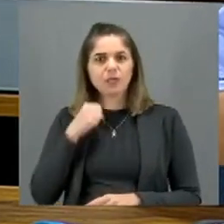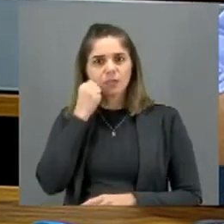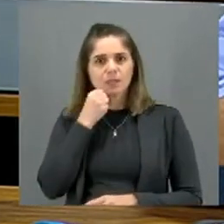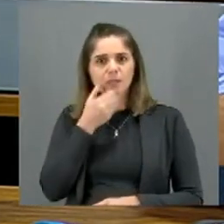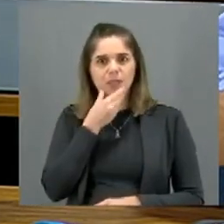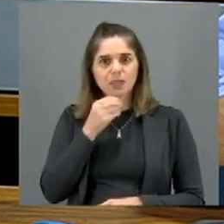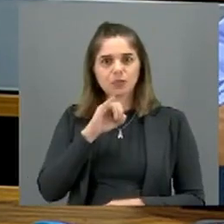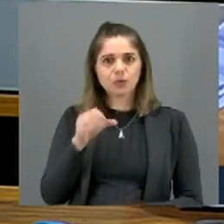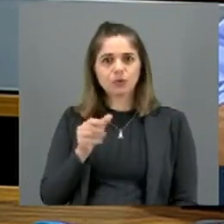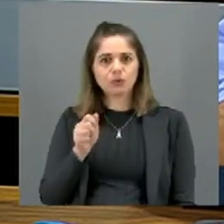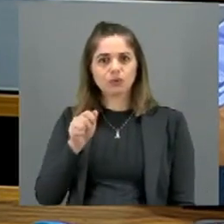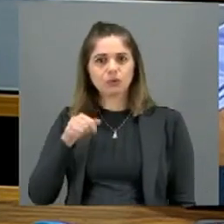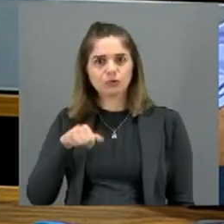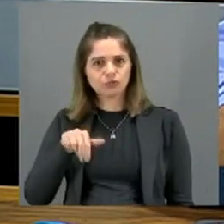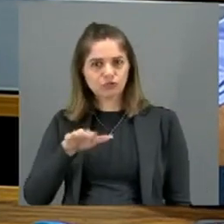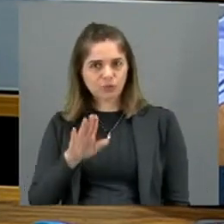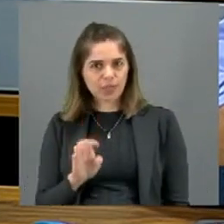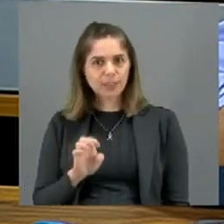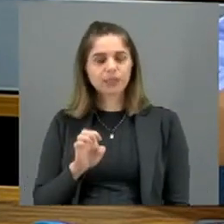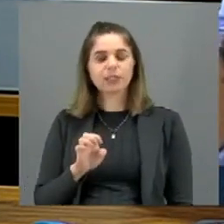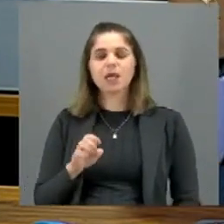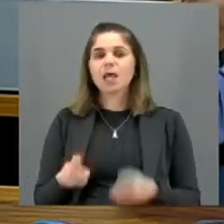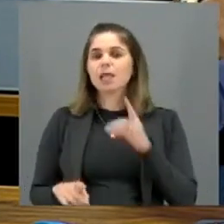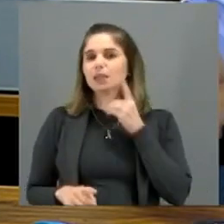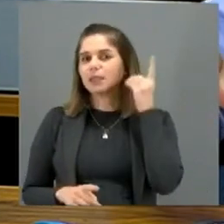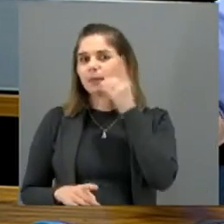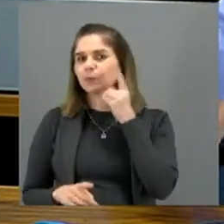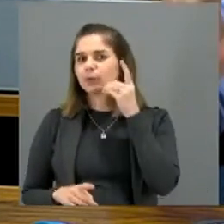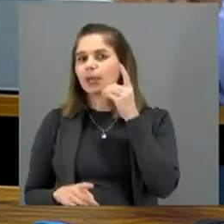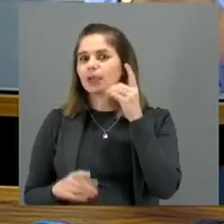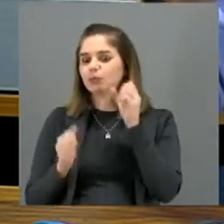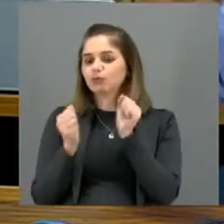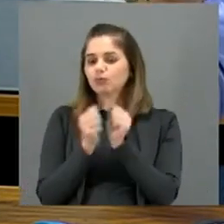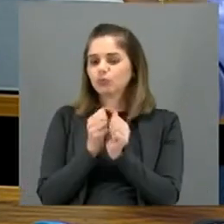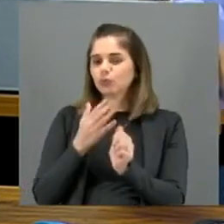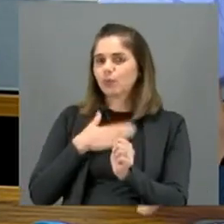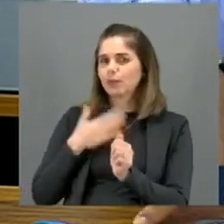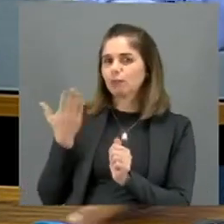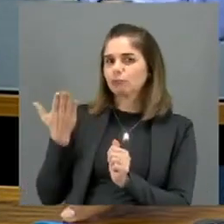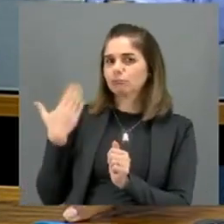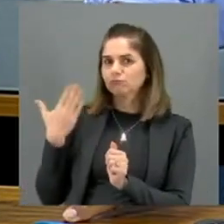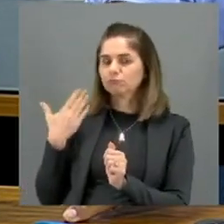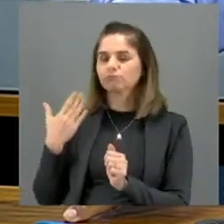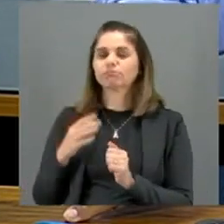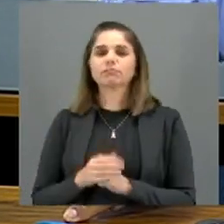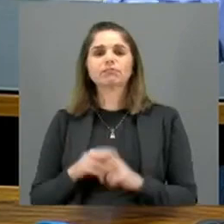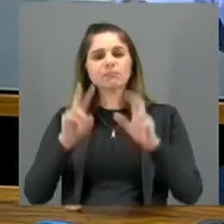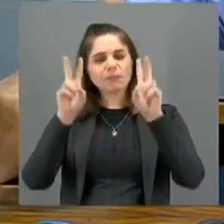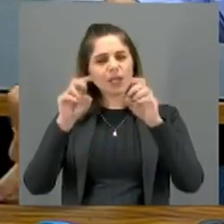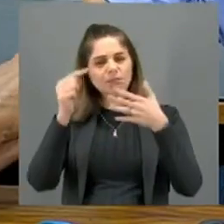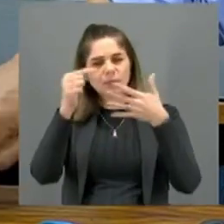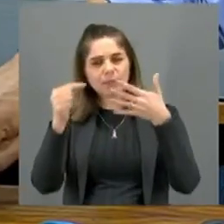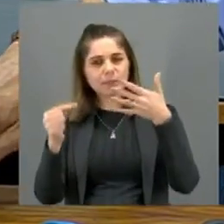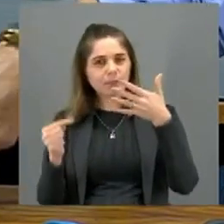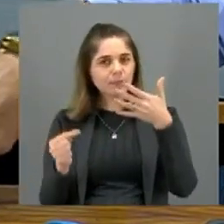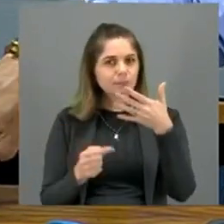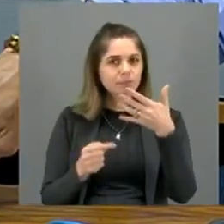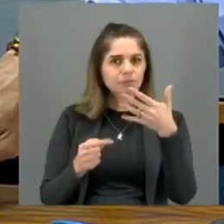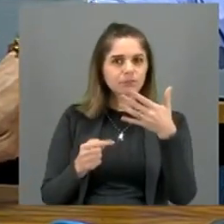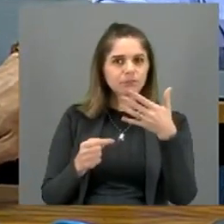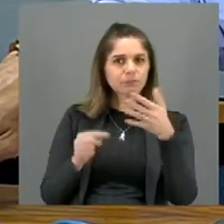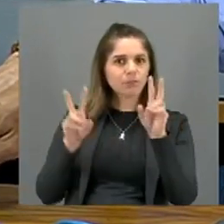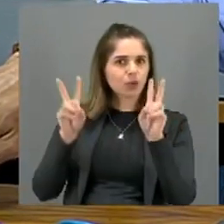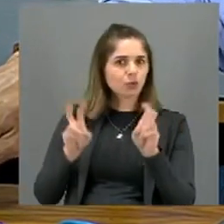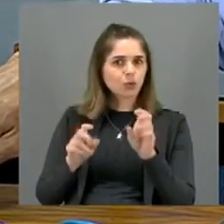que foi deputado federal comigo, e eu trato dessa matéria e as coisas que falam sobre droga são as mesmas que